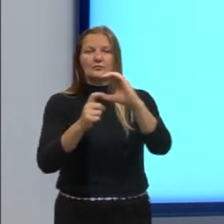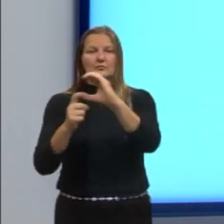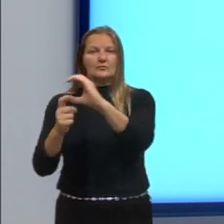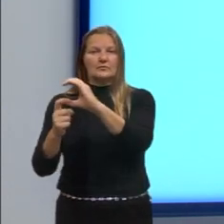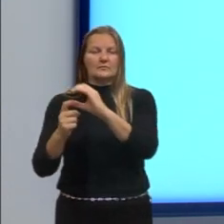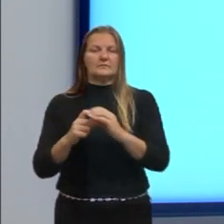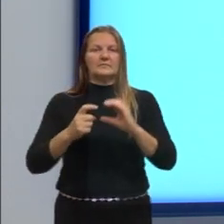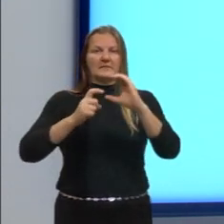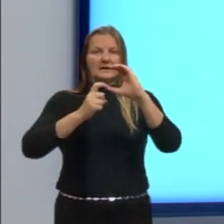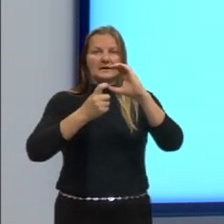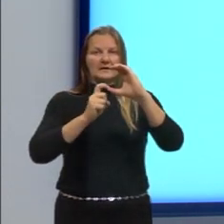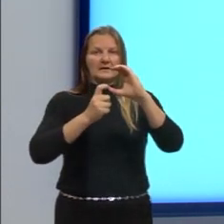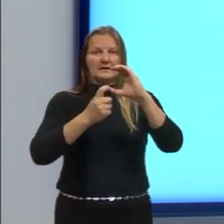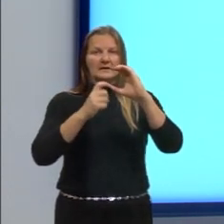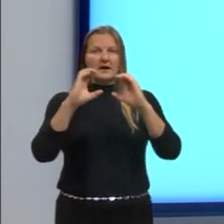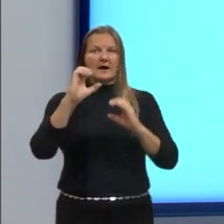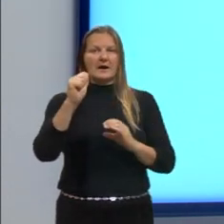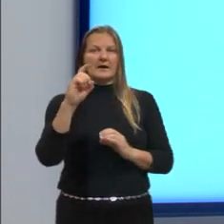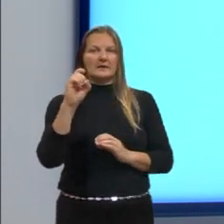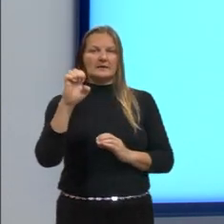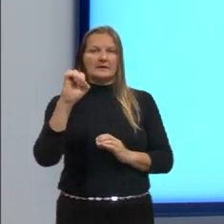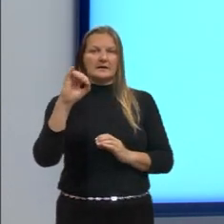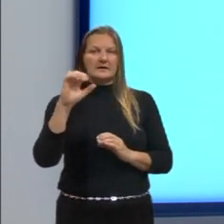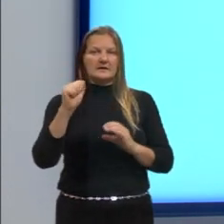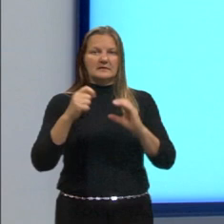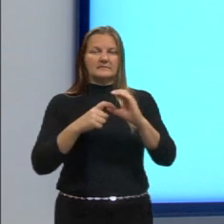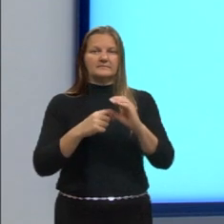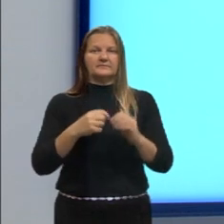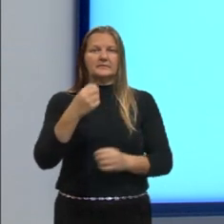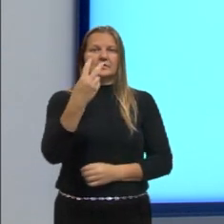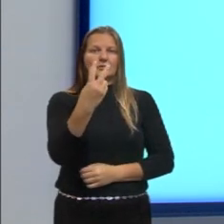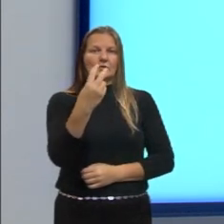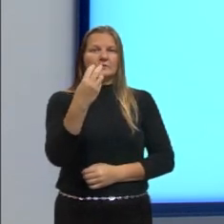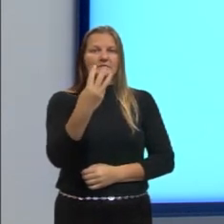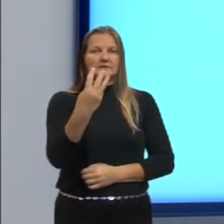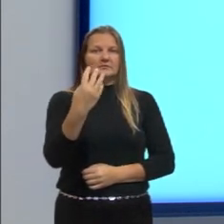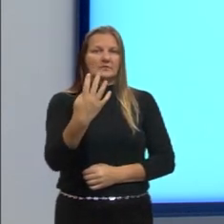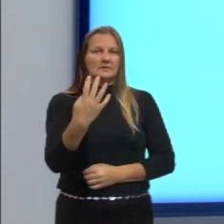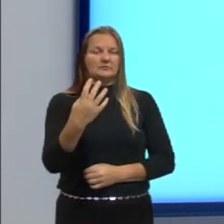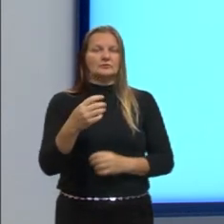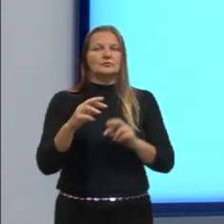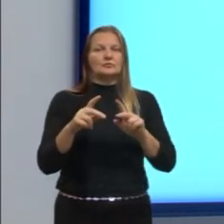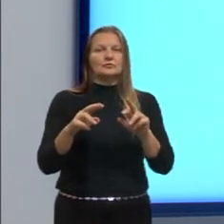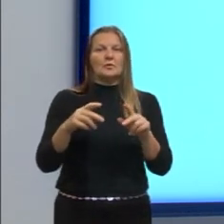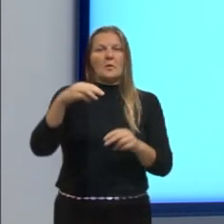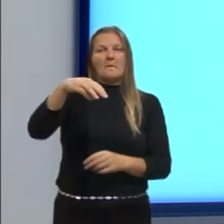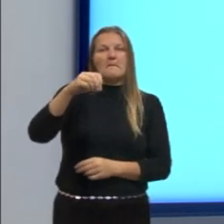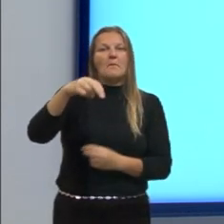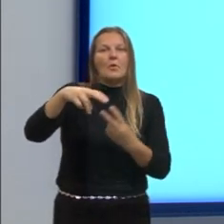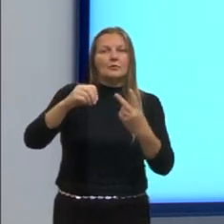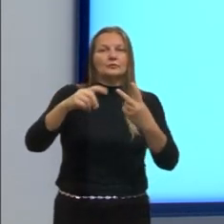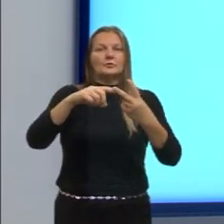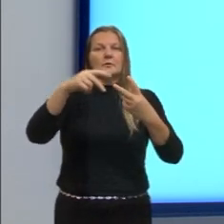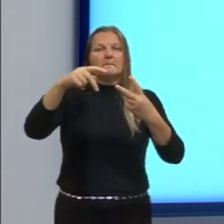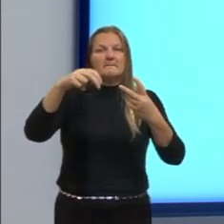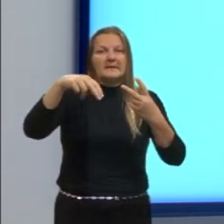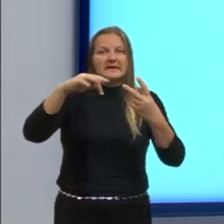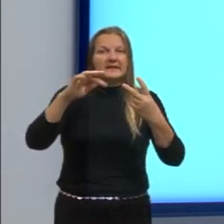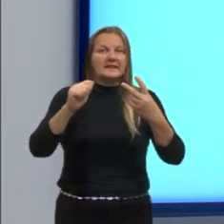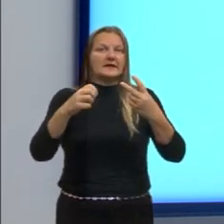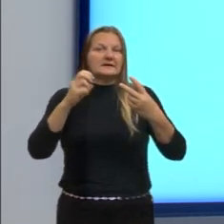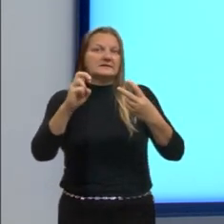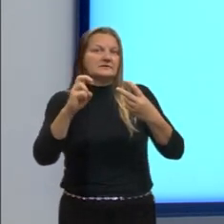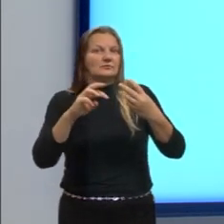átomos de carbonos é a triose quatro átomos de carbonos tetose e assim por diante pentosextose conforme